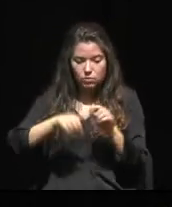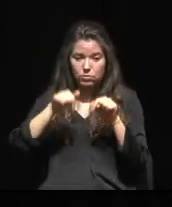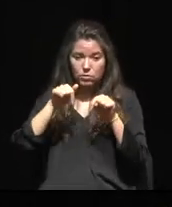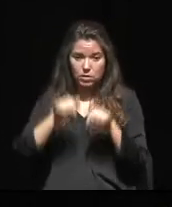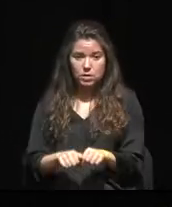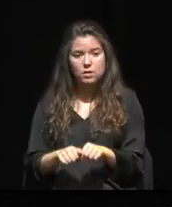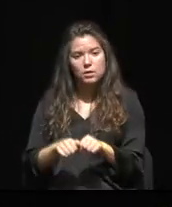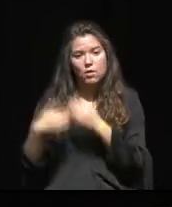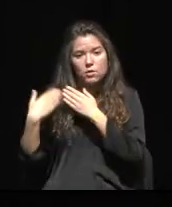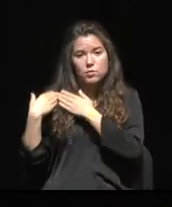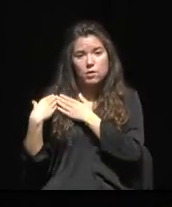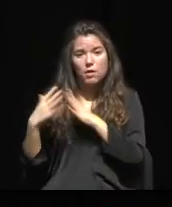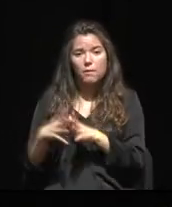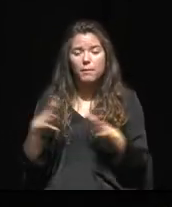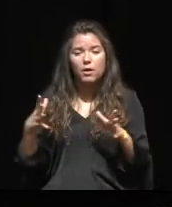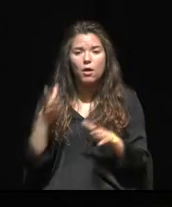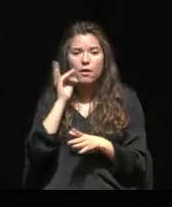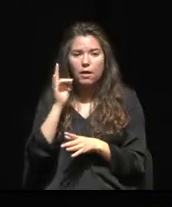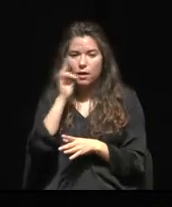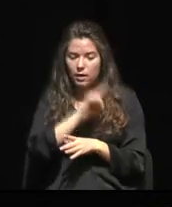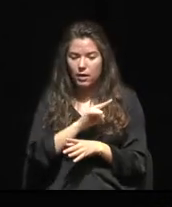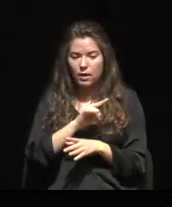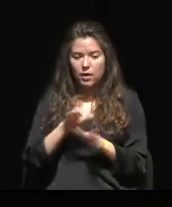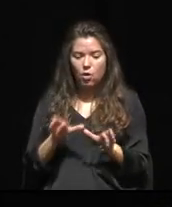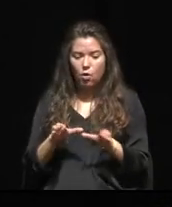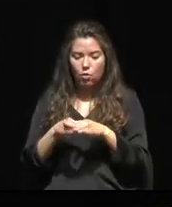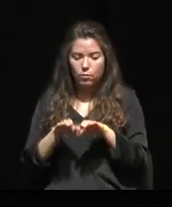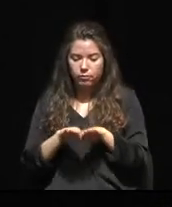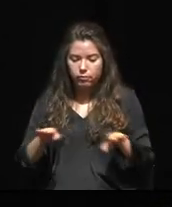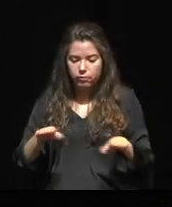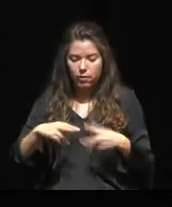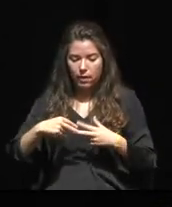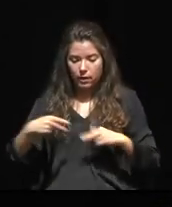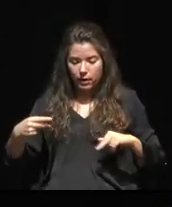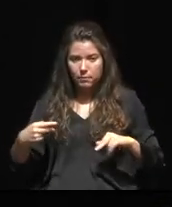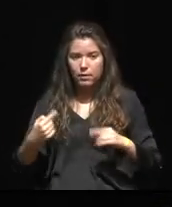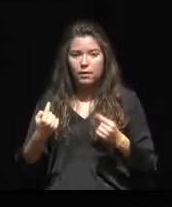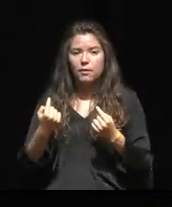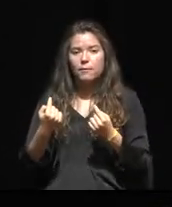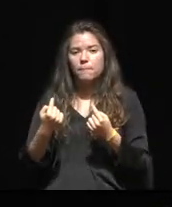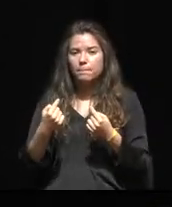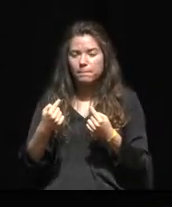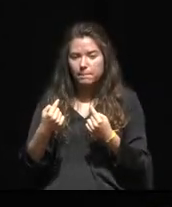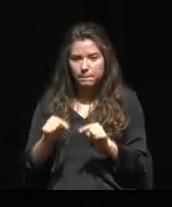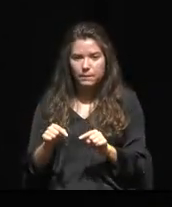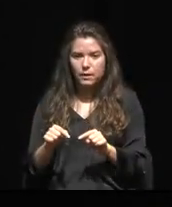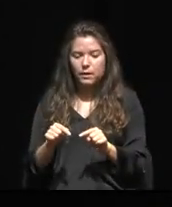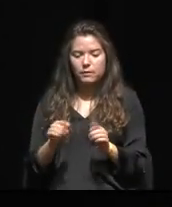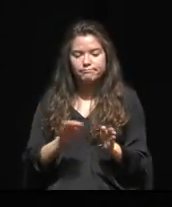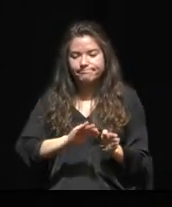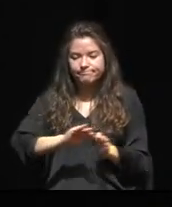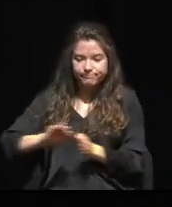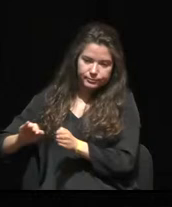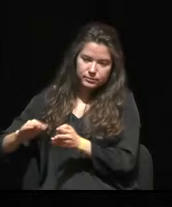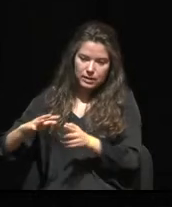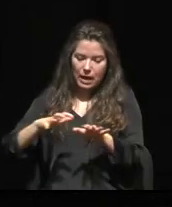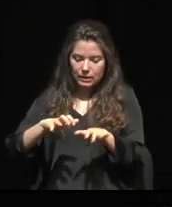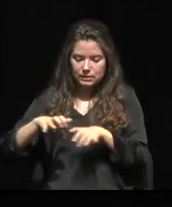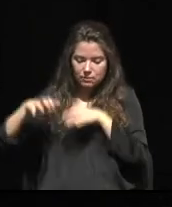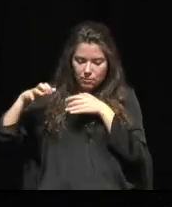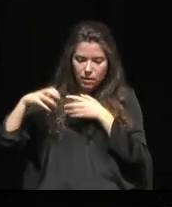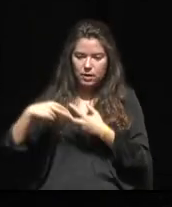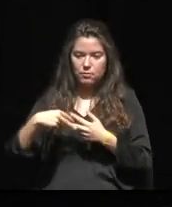a responsabilidade maior cabe ao executivo da câmara que tem eh Posto completamente de parte à Assembleia